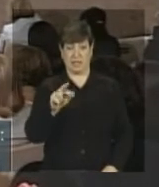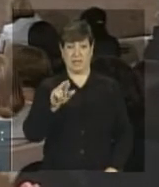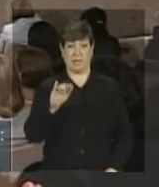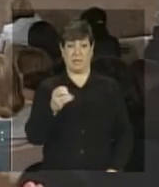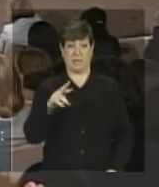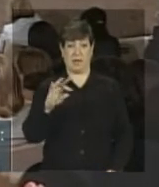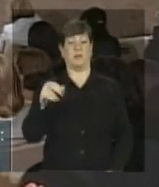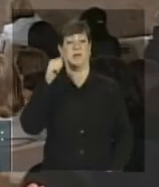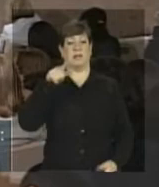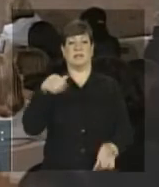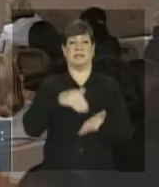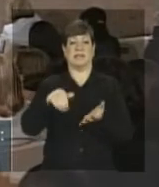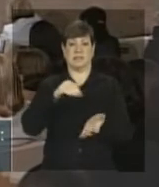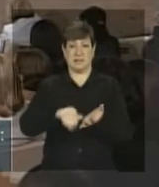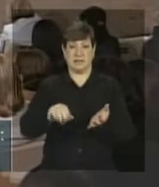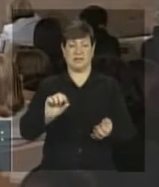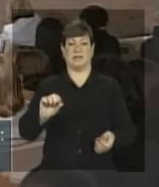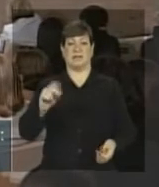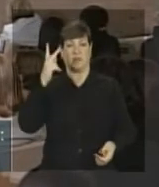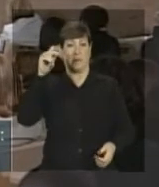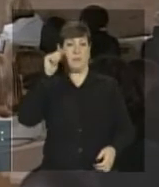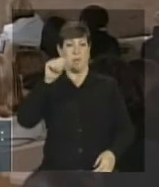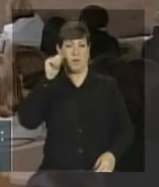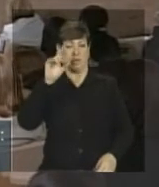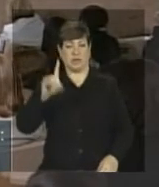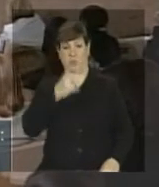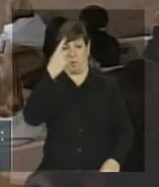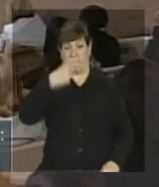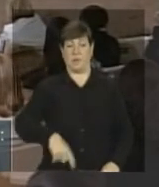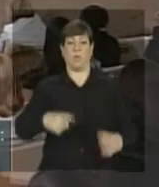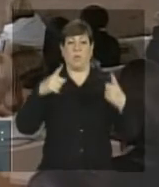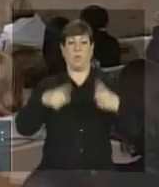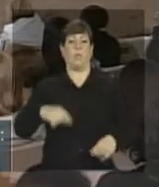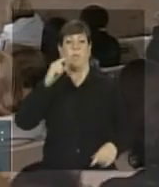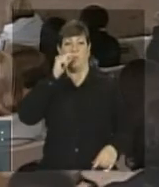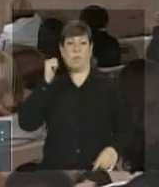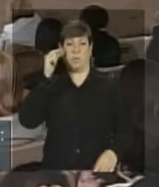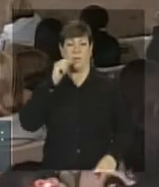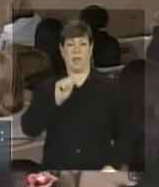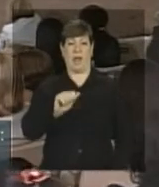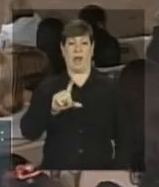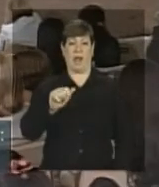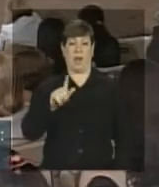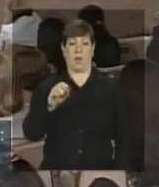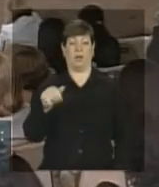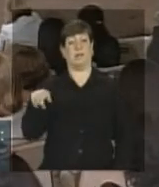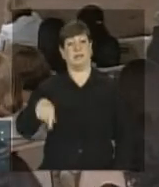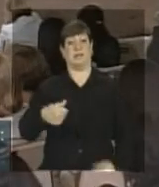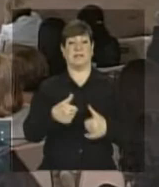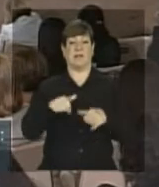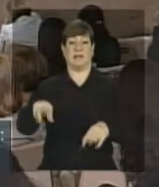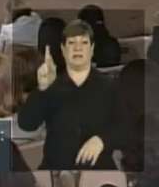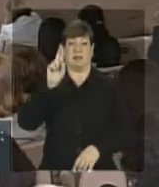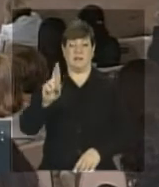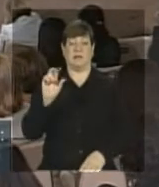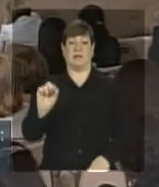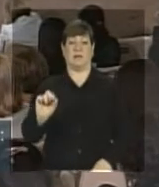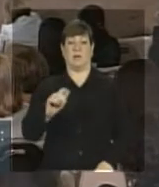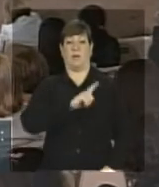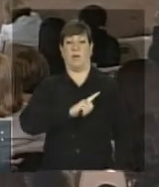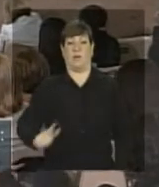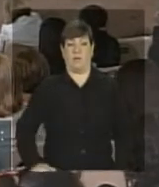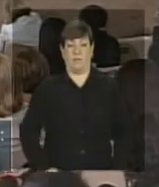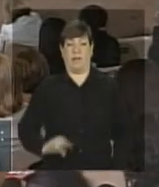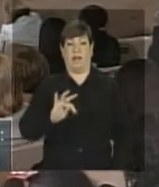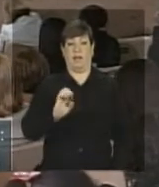secretária da Mulher, da Cidadania e dos Direitos Humanos do Estado de Alagoas, aqui representando o governador Teotônio